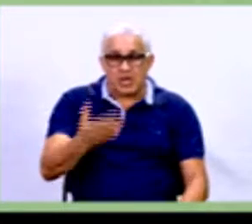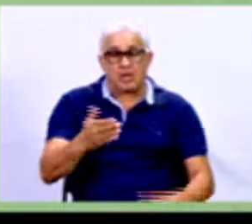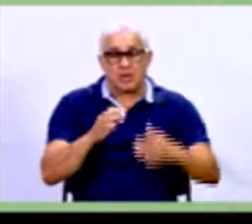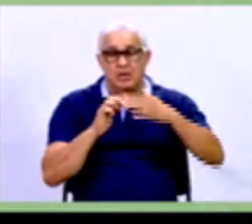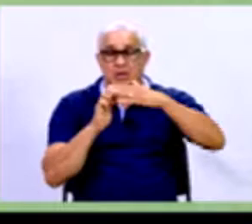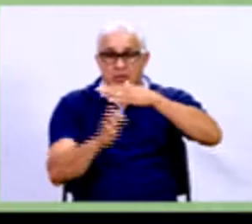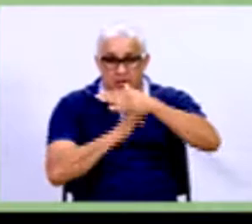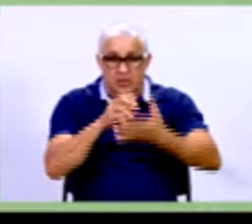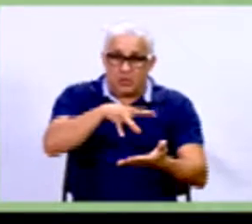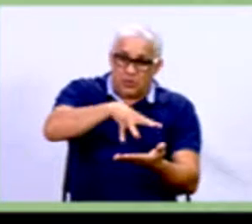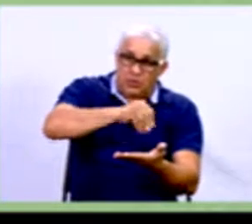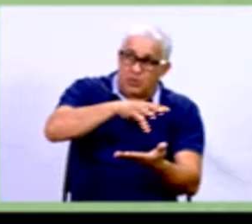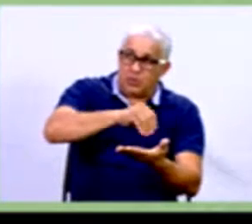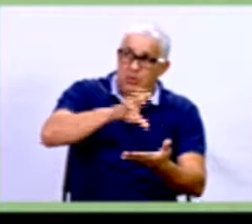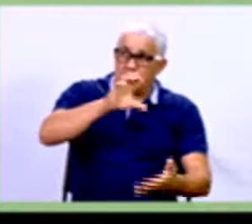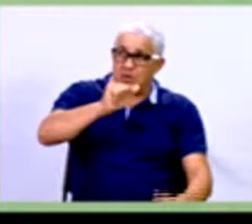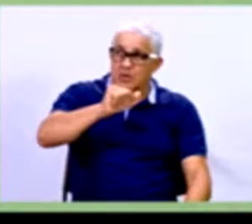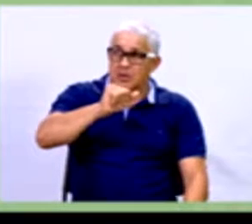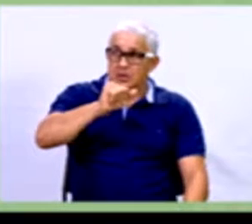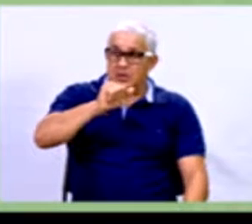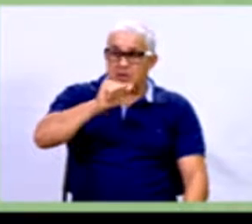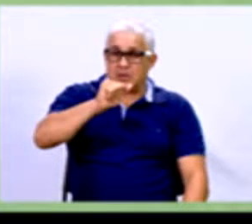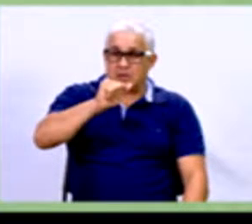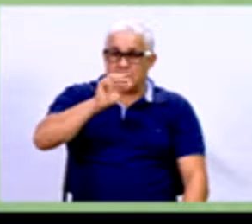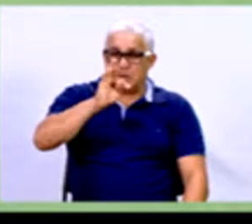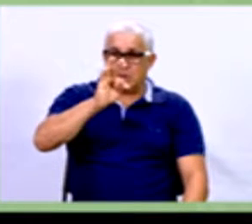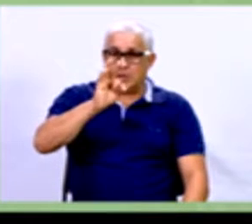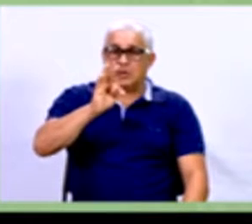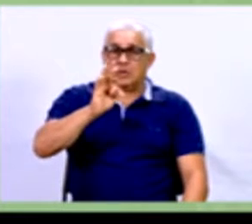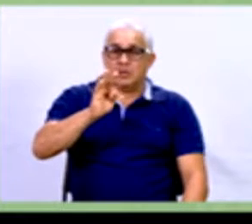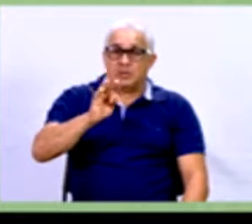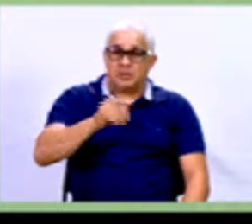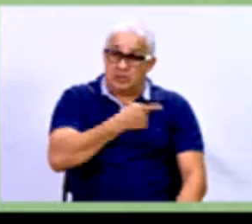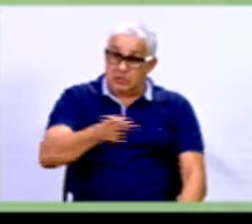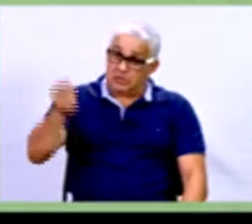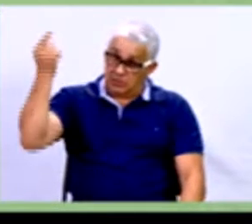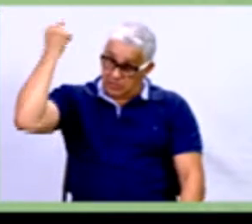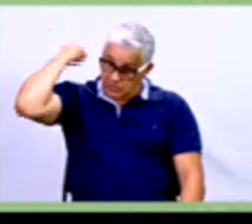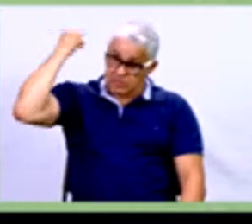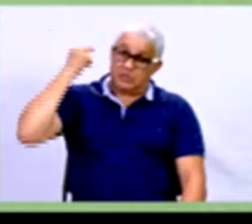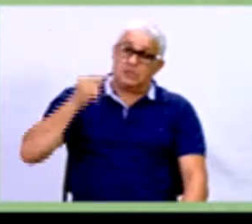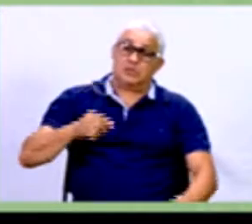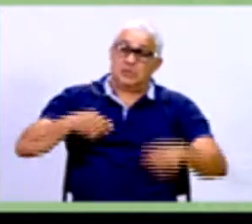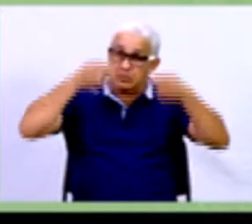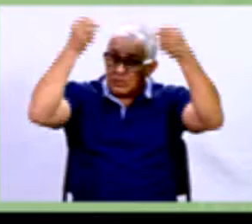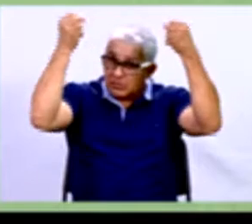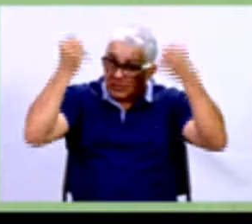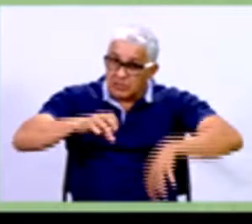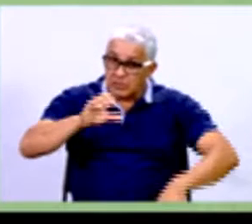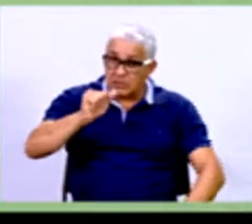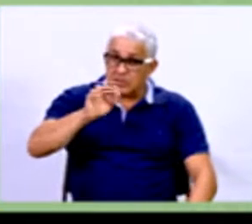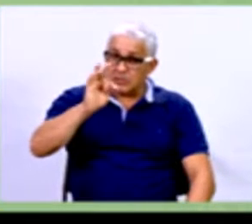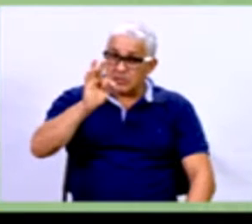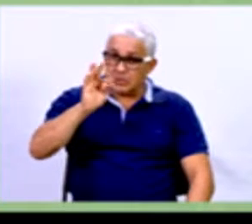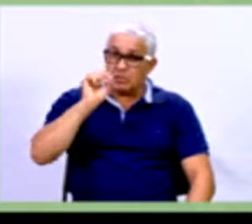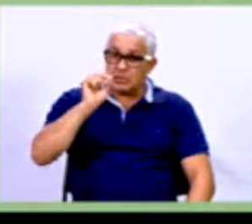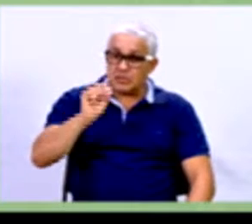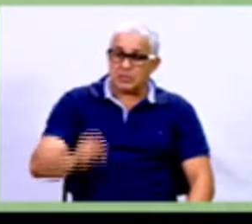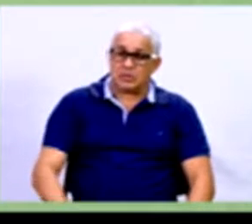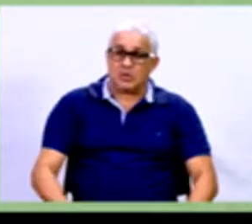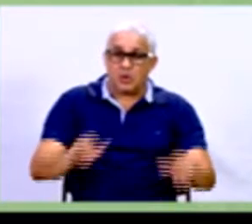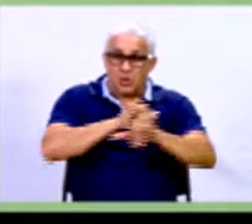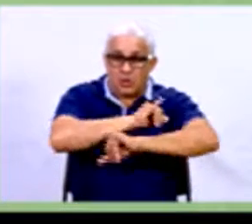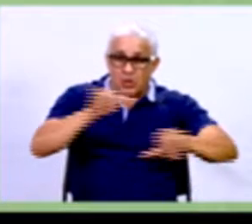Requisitar cópias das CATs emitidas. Semana passada nós trabalhamos sobre CAT, Comunicação de Acidente de Trabalho. Então, a